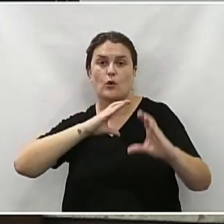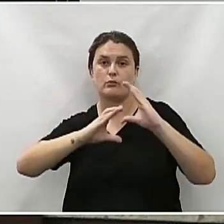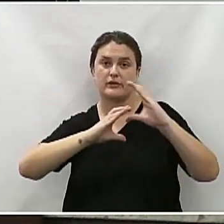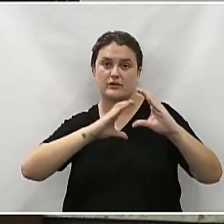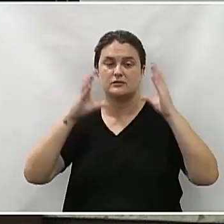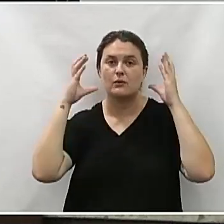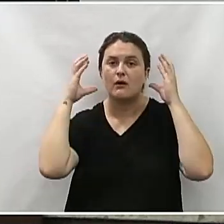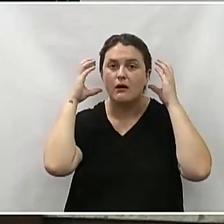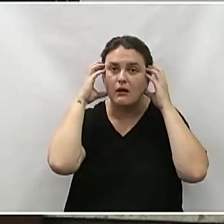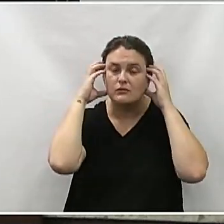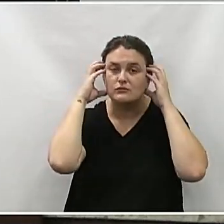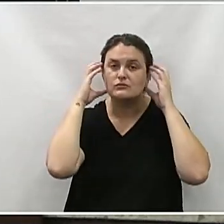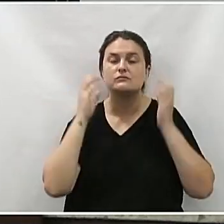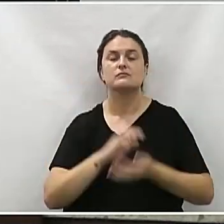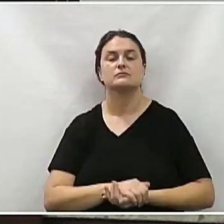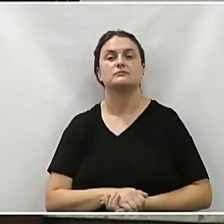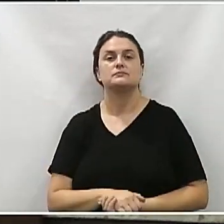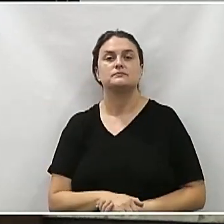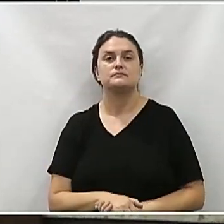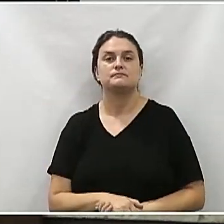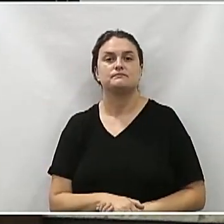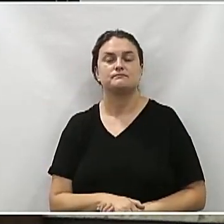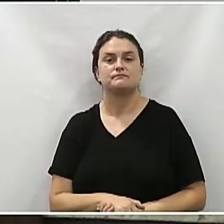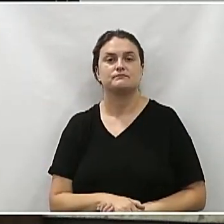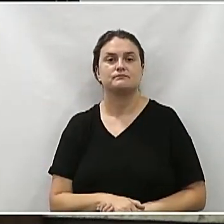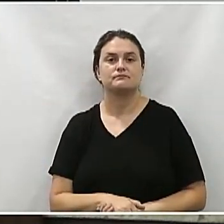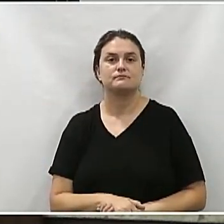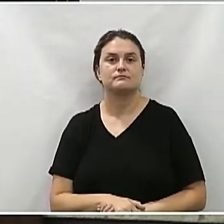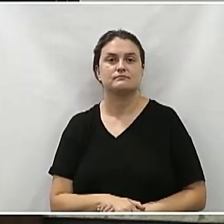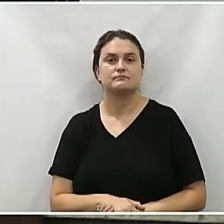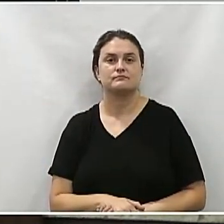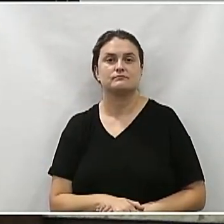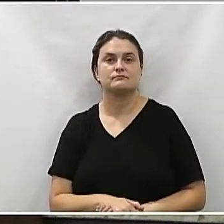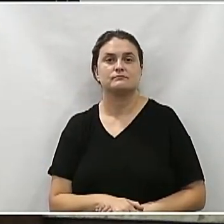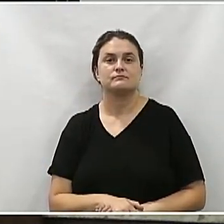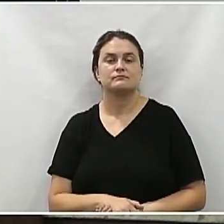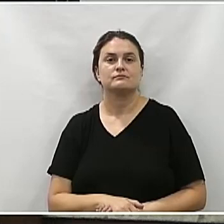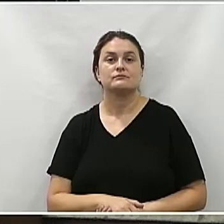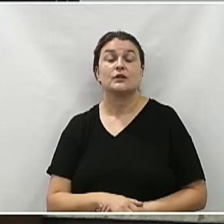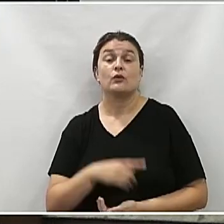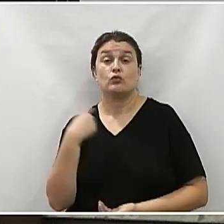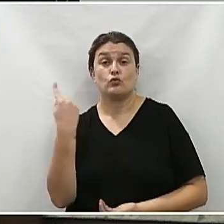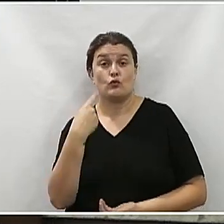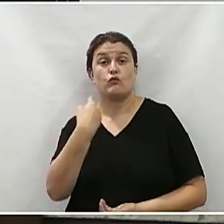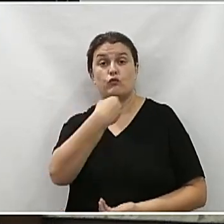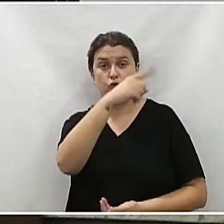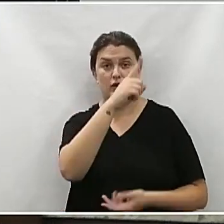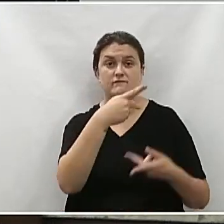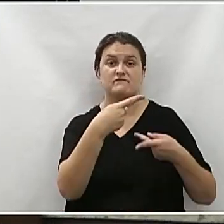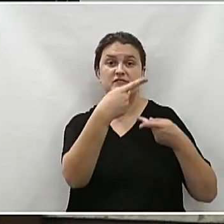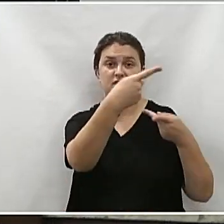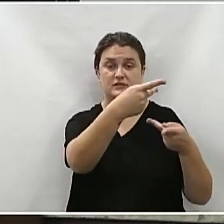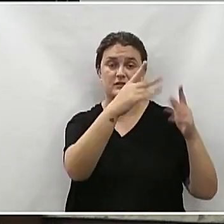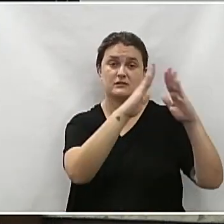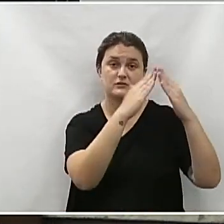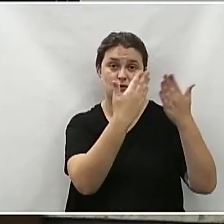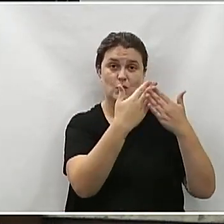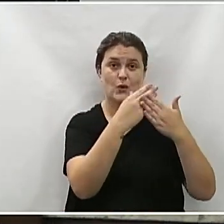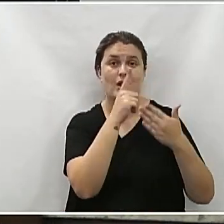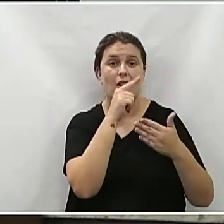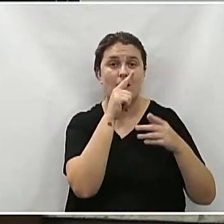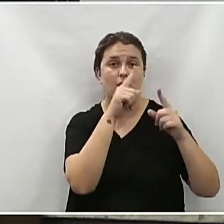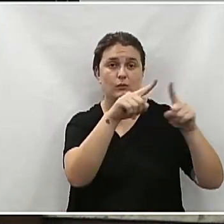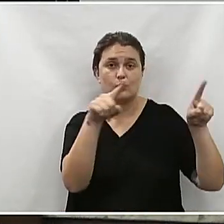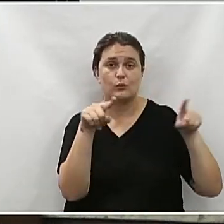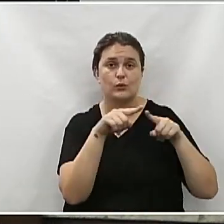importante de comunicação estivemos aí no CEMEI Lagoa Dourada também há muito